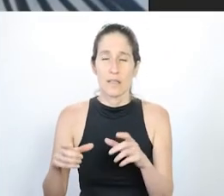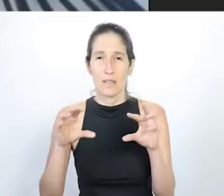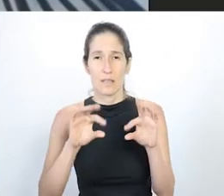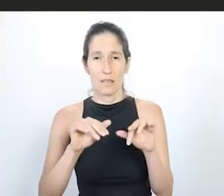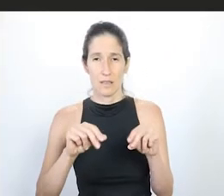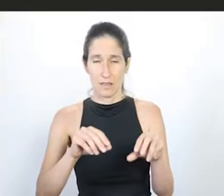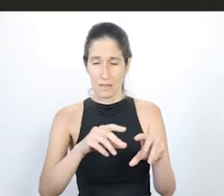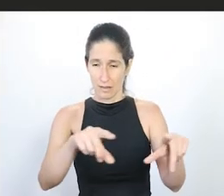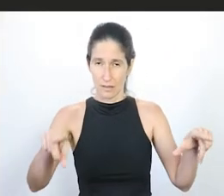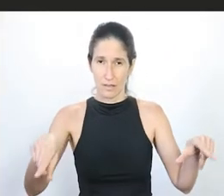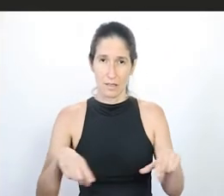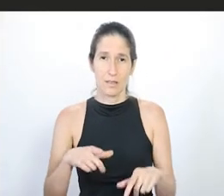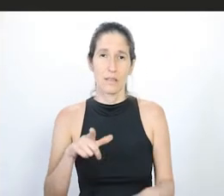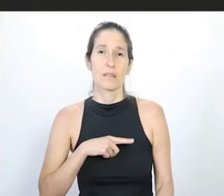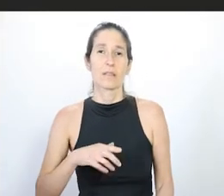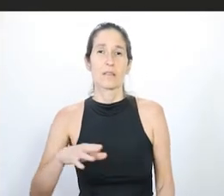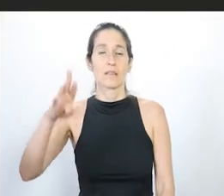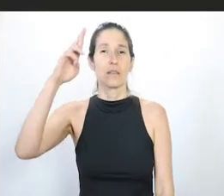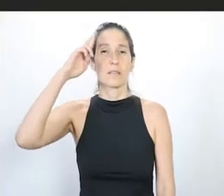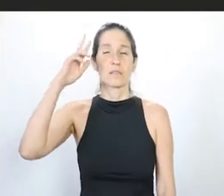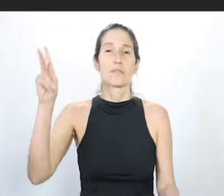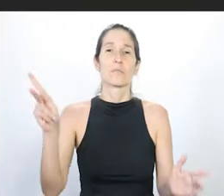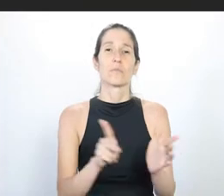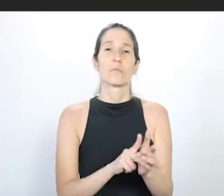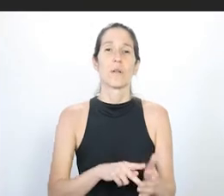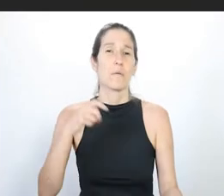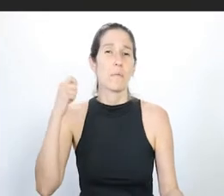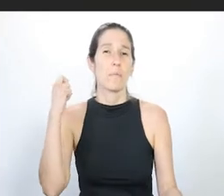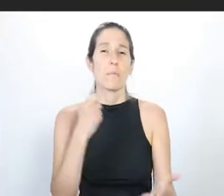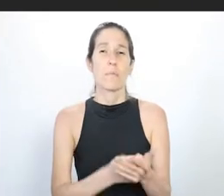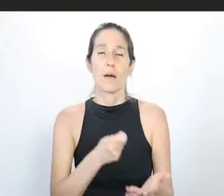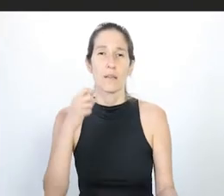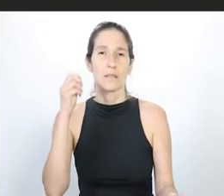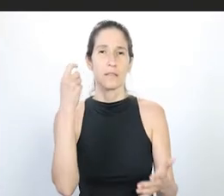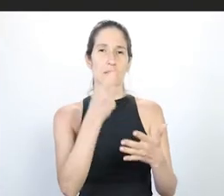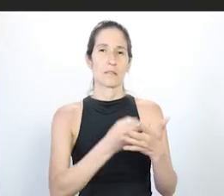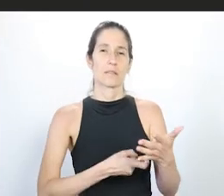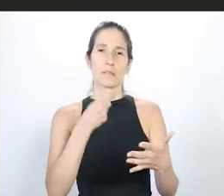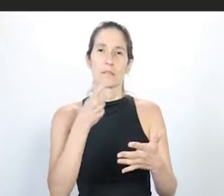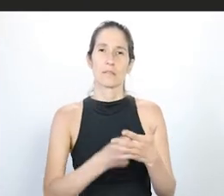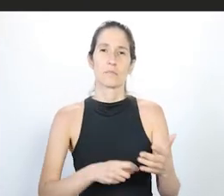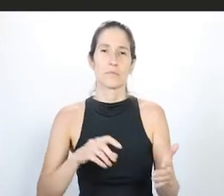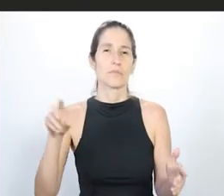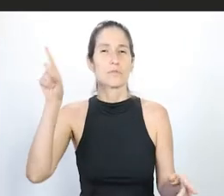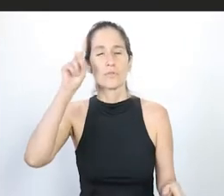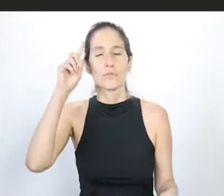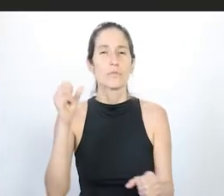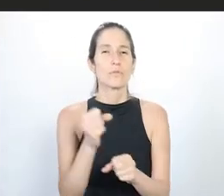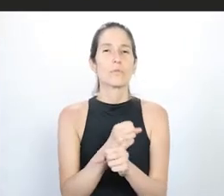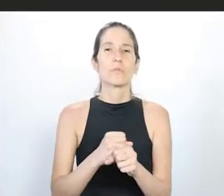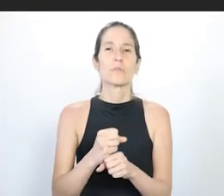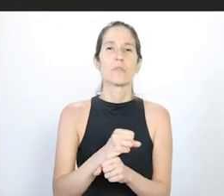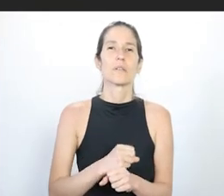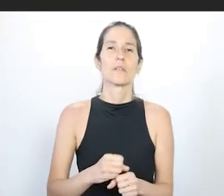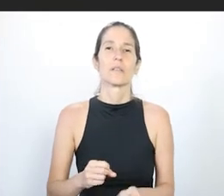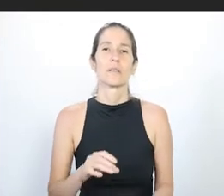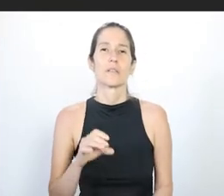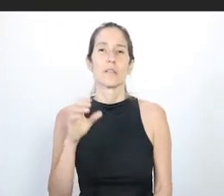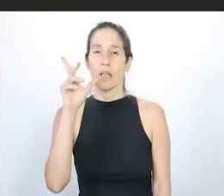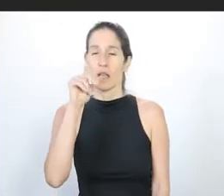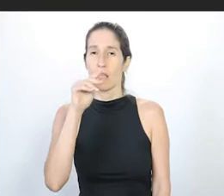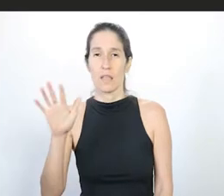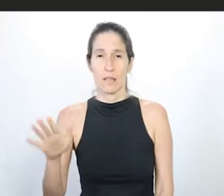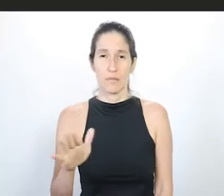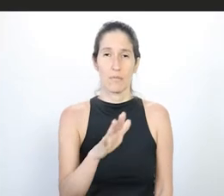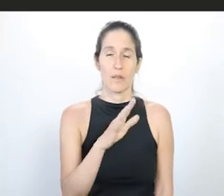Embora pague um imposto todo ano naquela praia que dá boa dos praeiros.